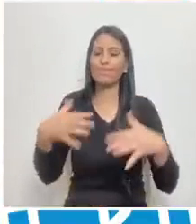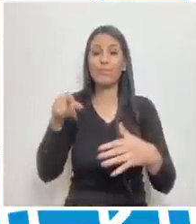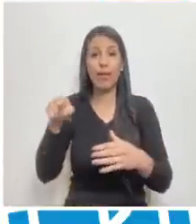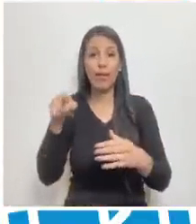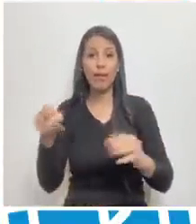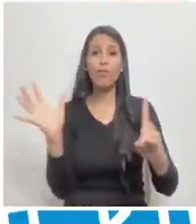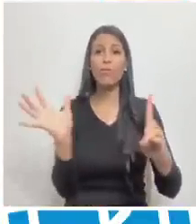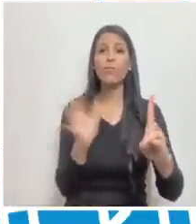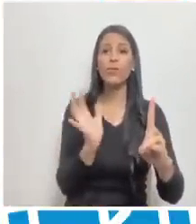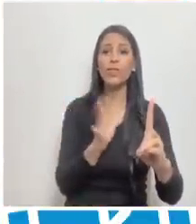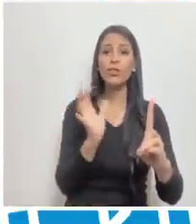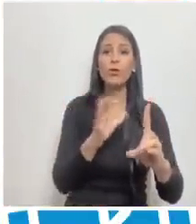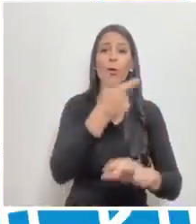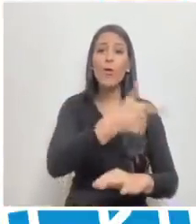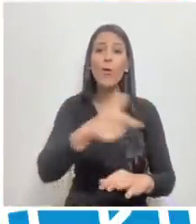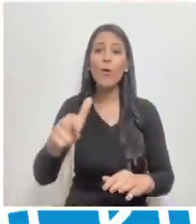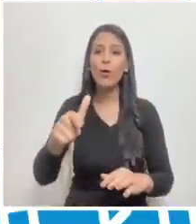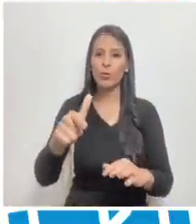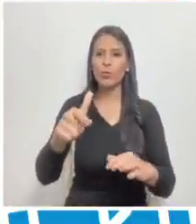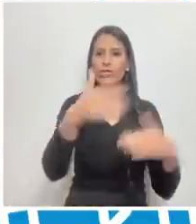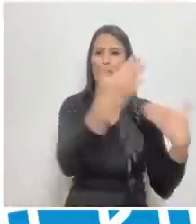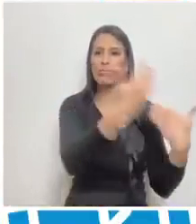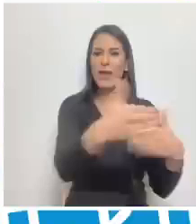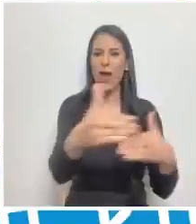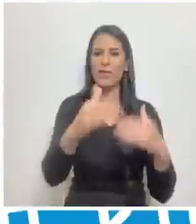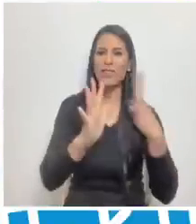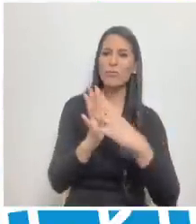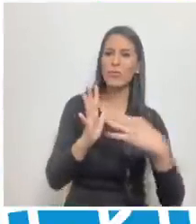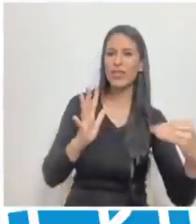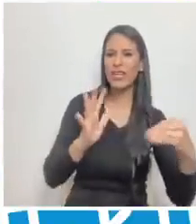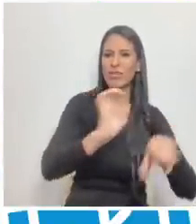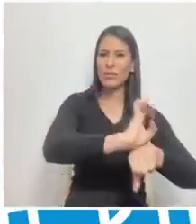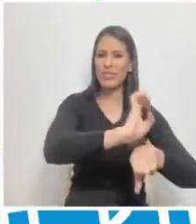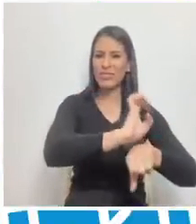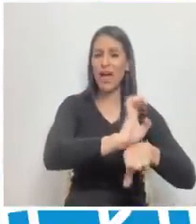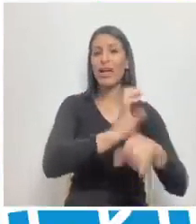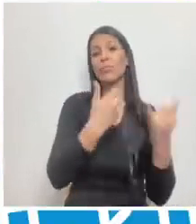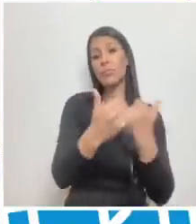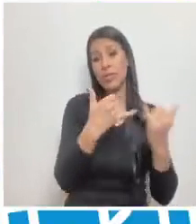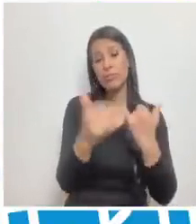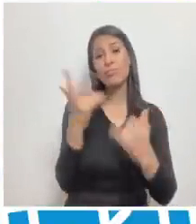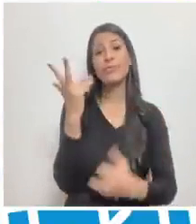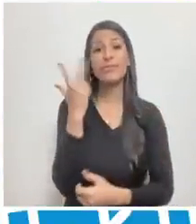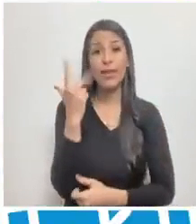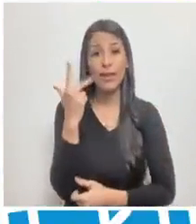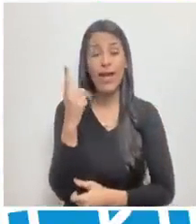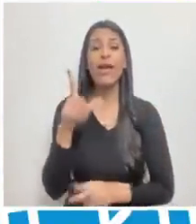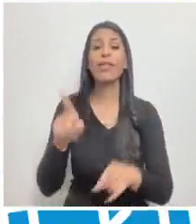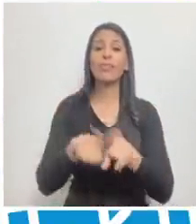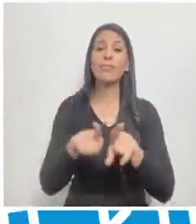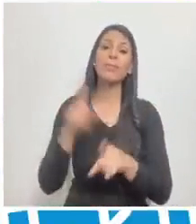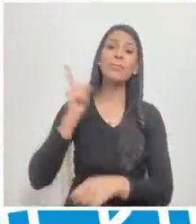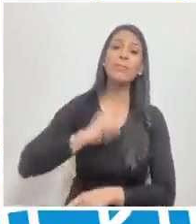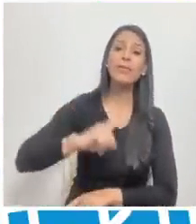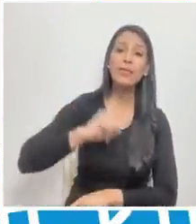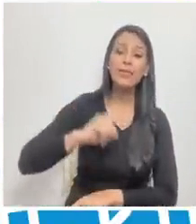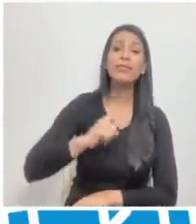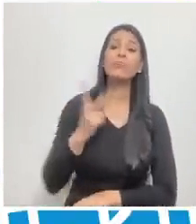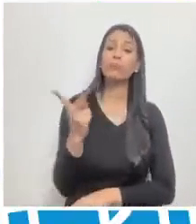âmbito dos estados brasileiros, a exemplo do estado do Ceará, aqui em Minas Gerais, que foram os 2